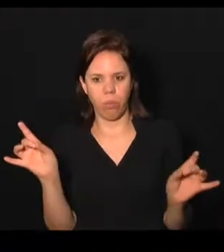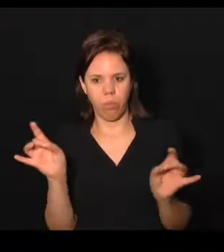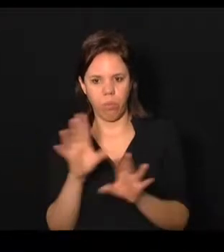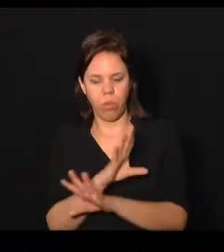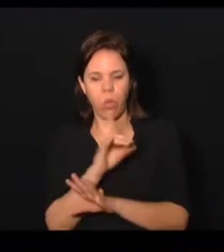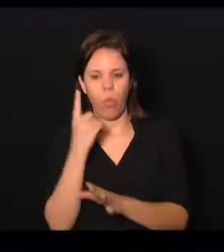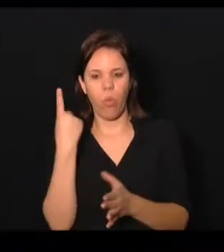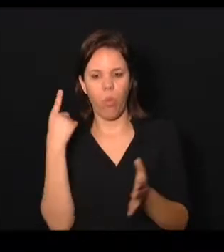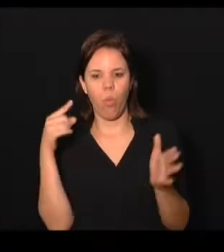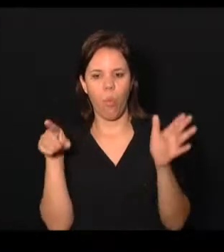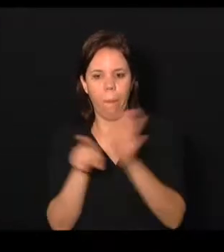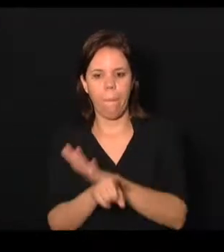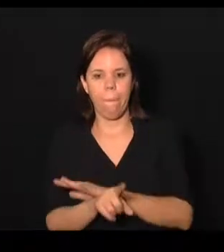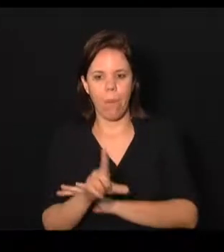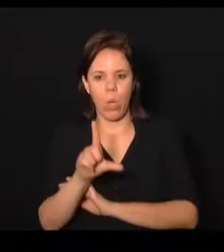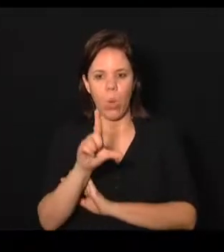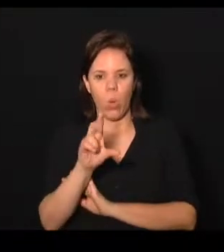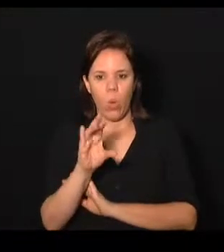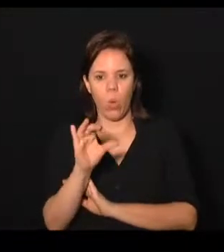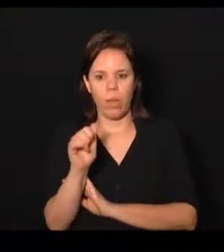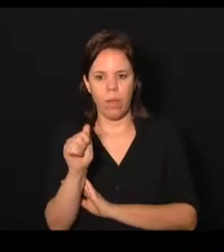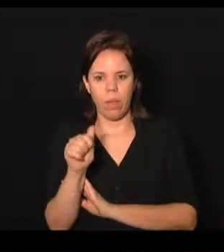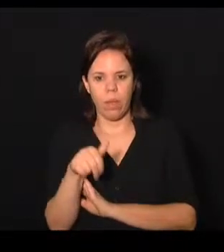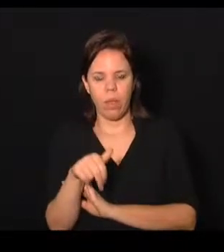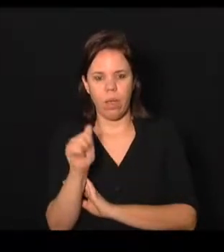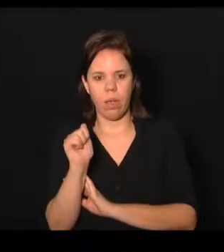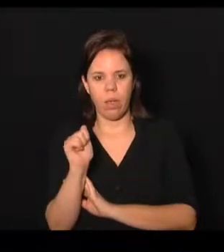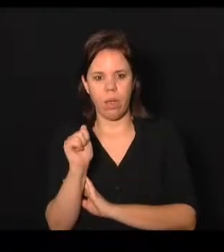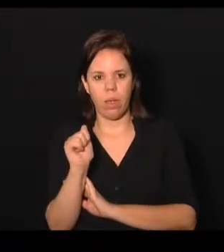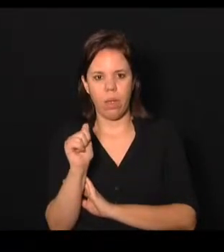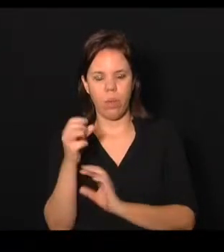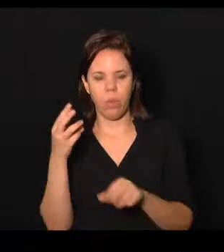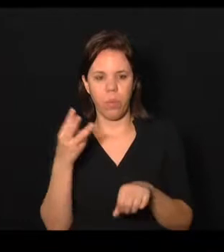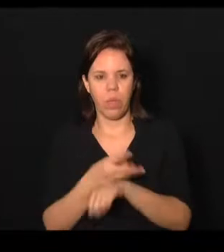uma pergunta da Luciana, que ela me mandou aqui via WhatsApp.